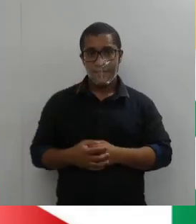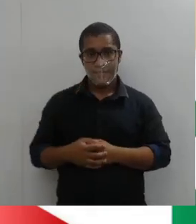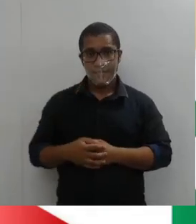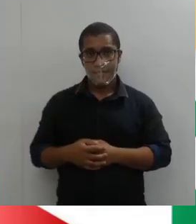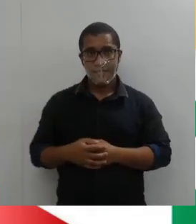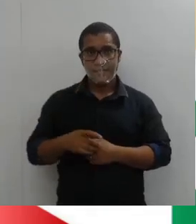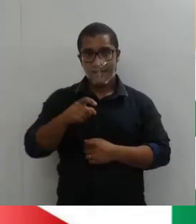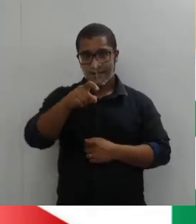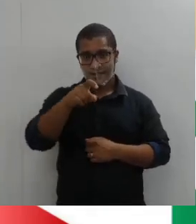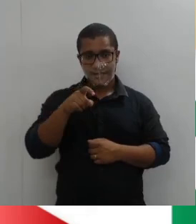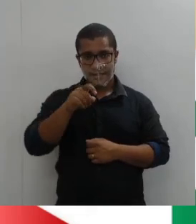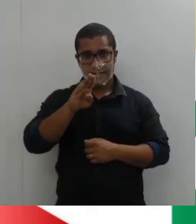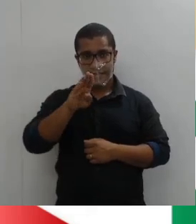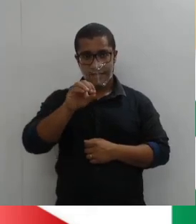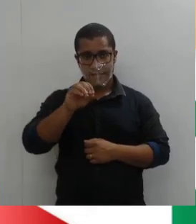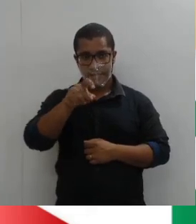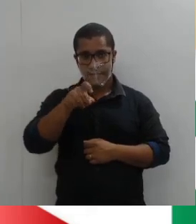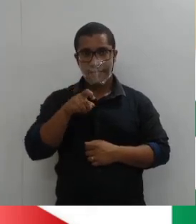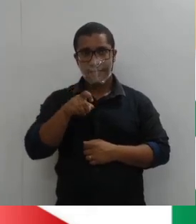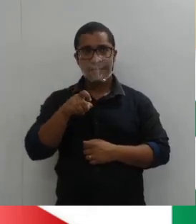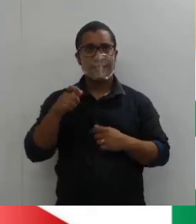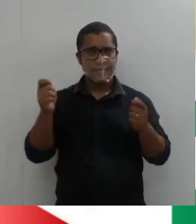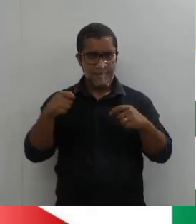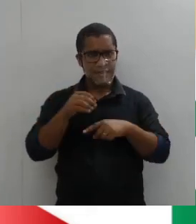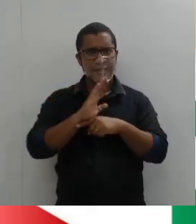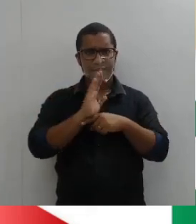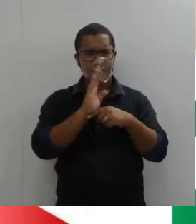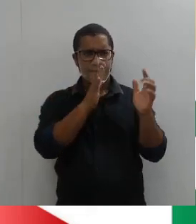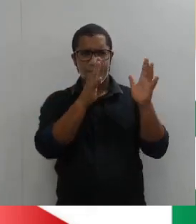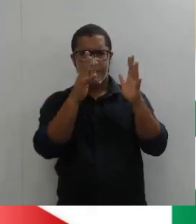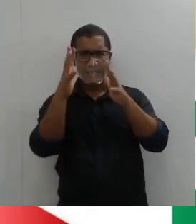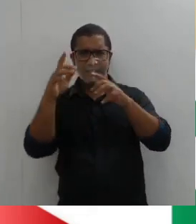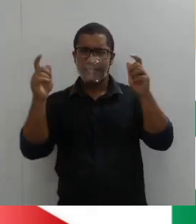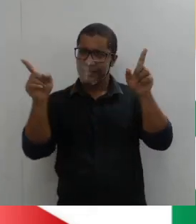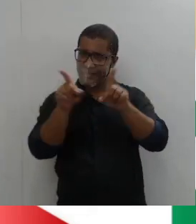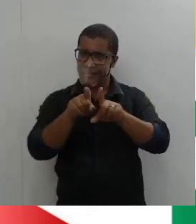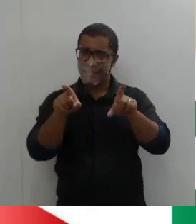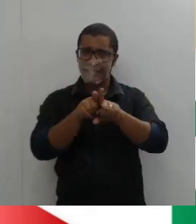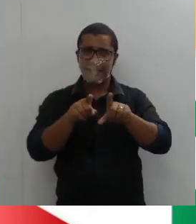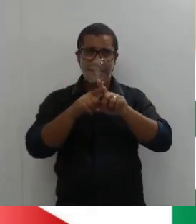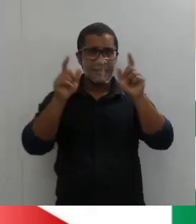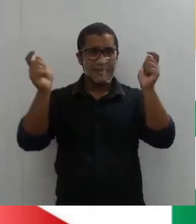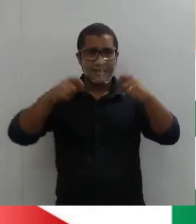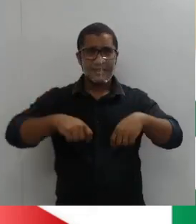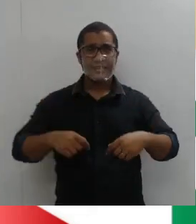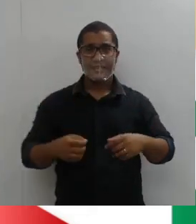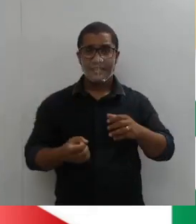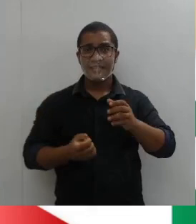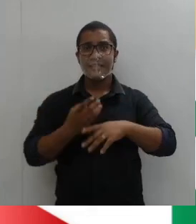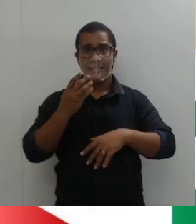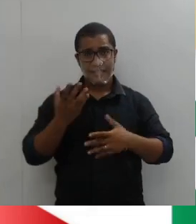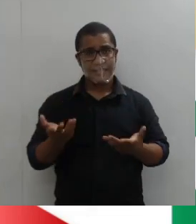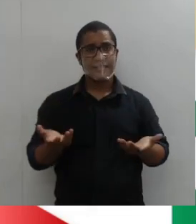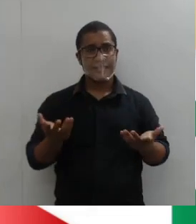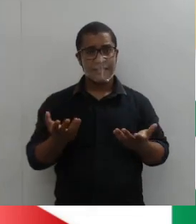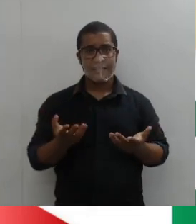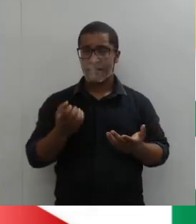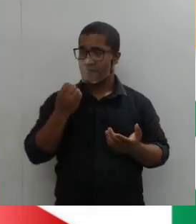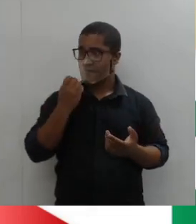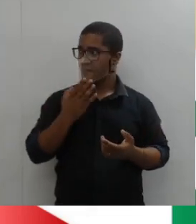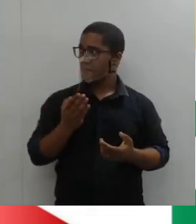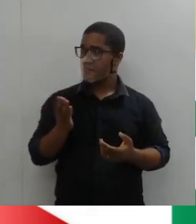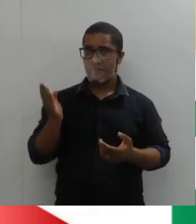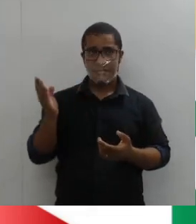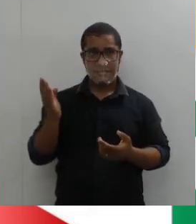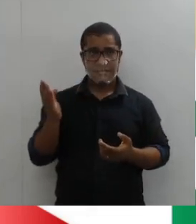o Xbox, que o Xbox dá para você assistir até filme. Não é só para jogar, então é um console, um super console aí. E